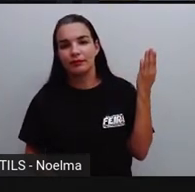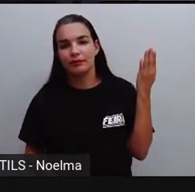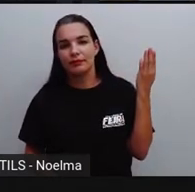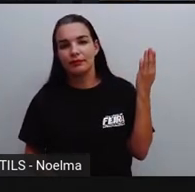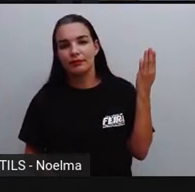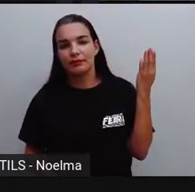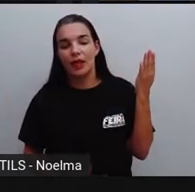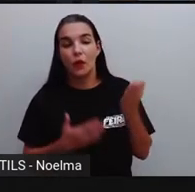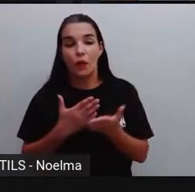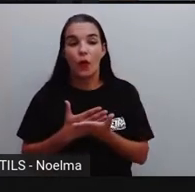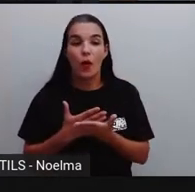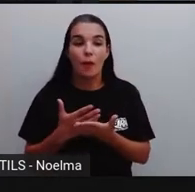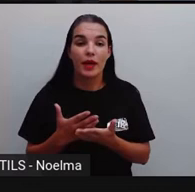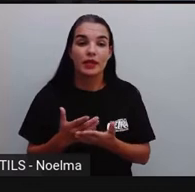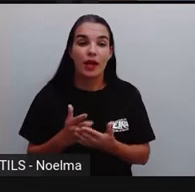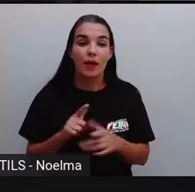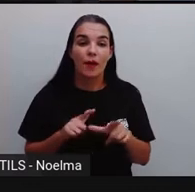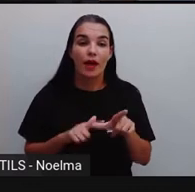solteiro,